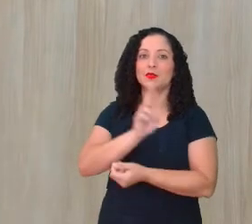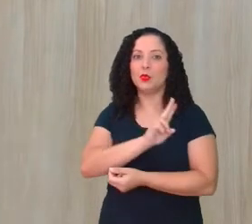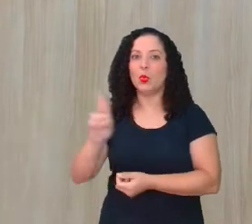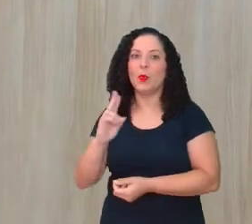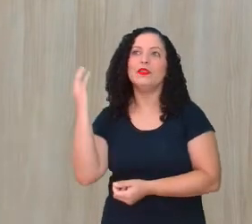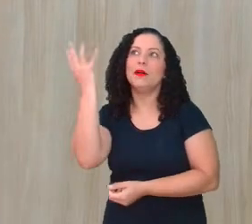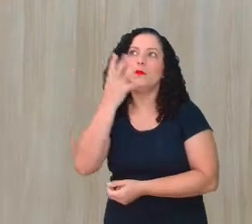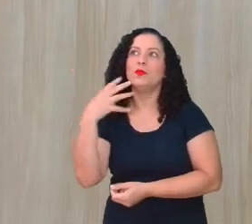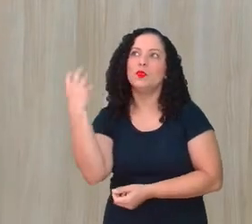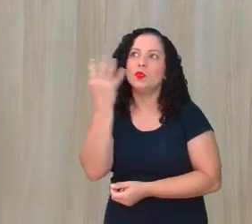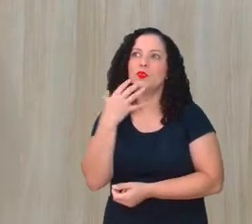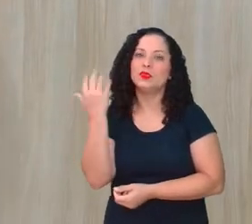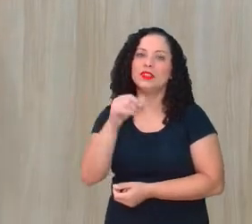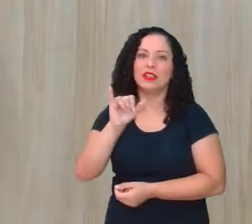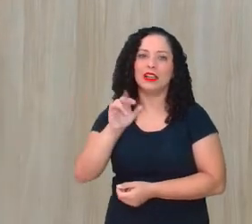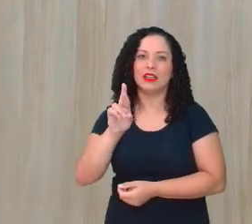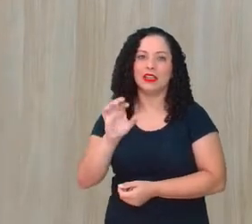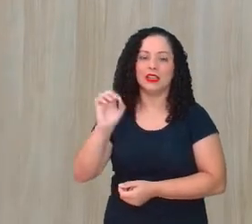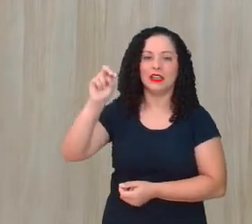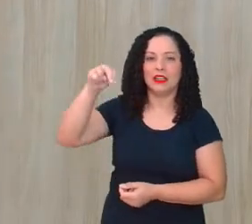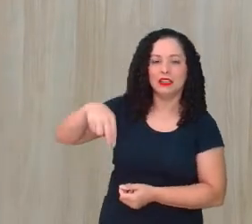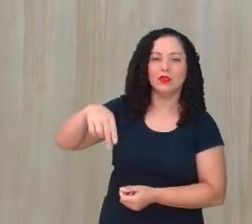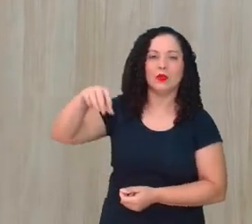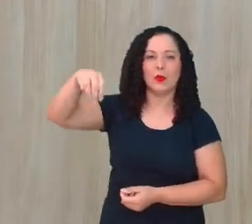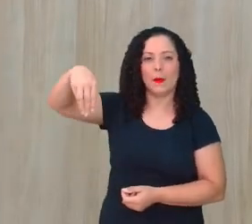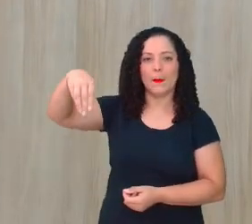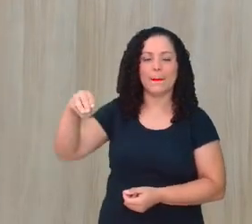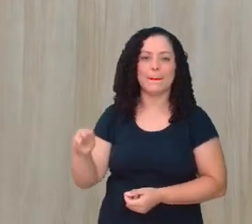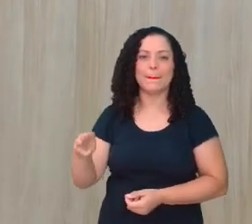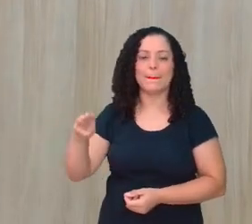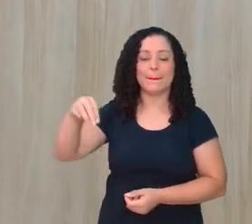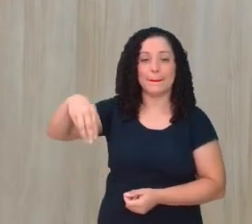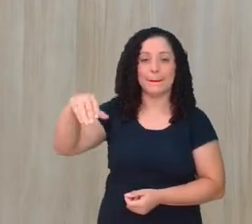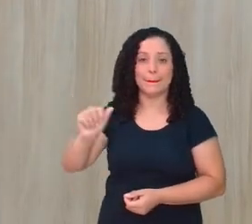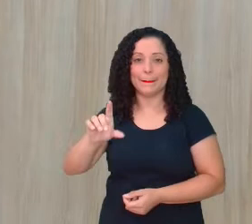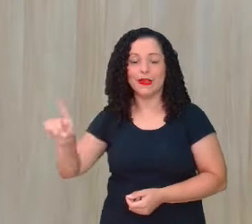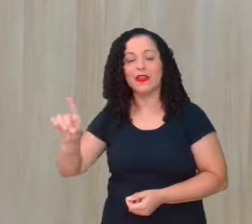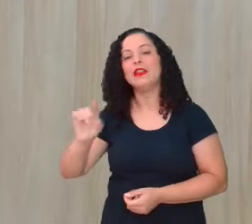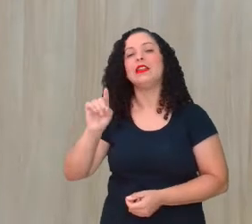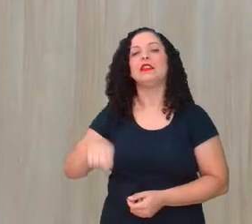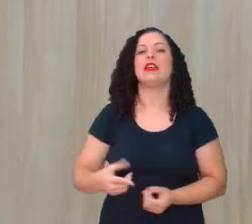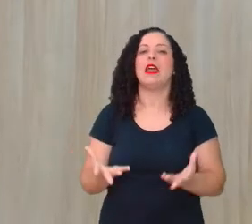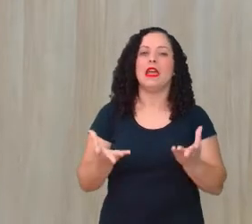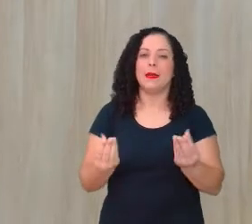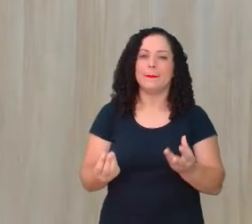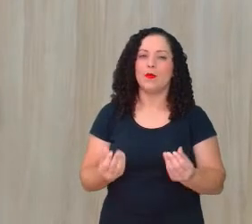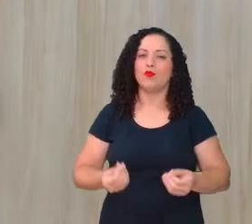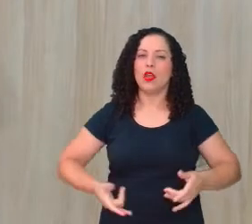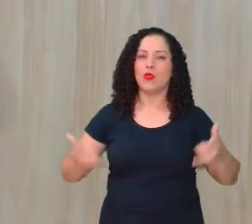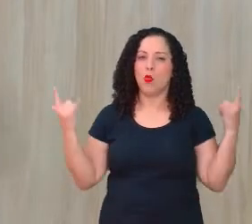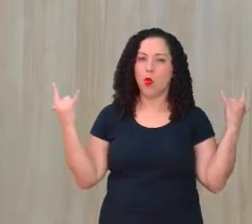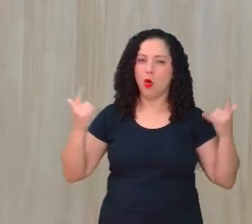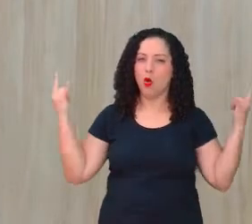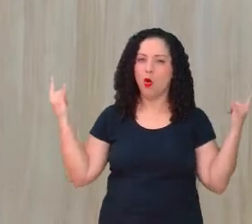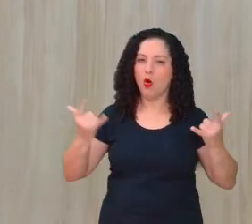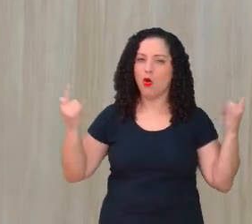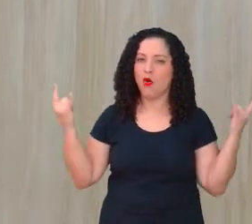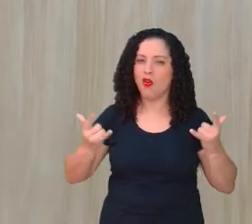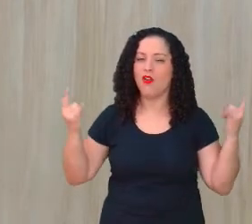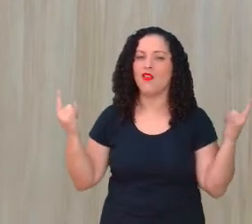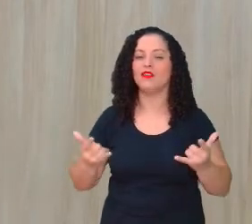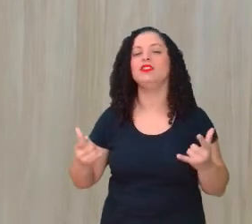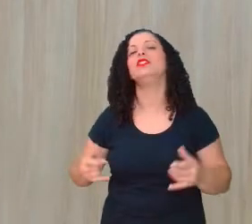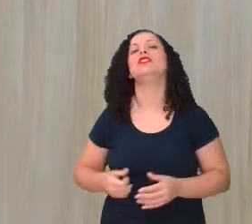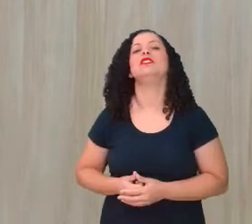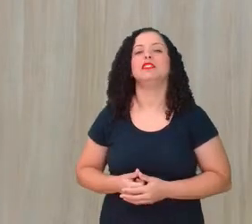Uma das maiores bandas de heavy metal, né? Do mundo, né? Então, da história aí